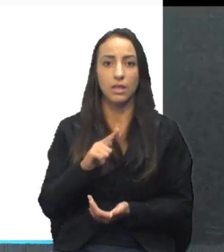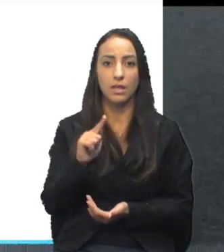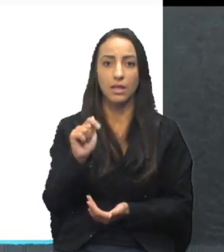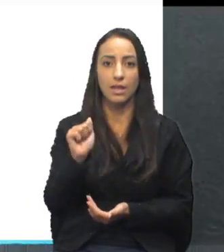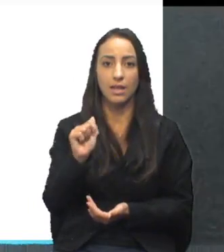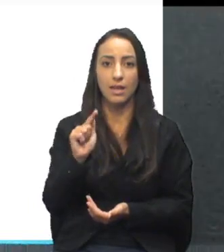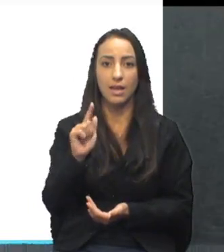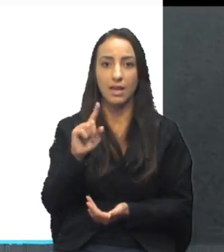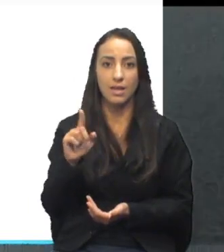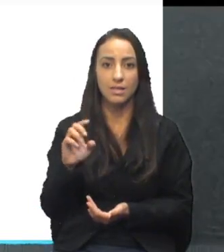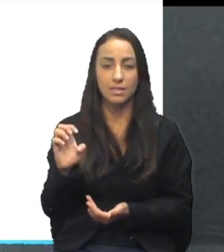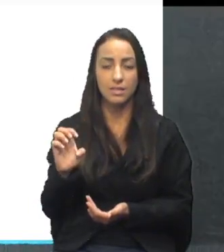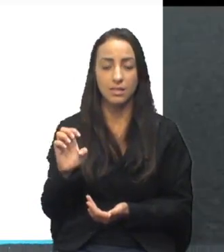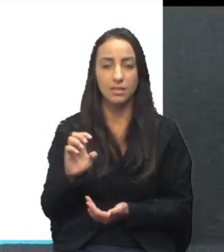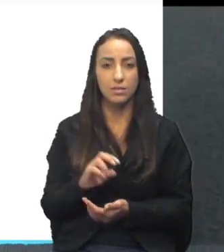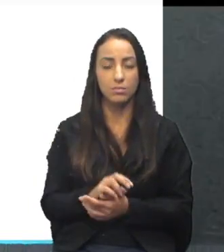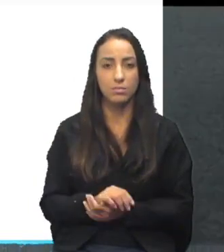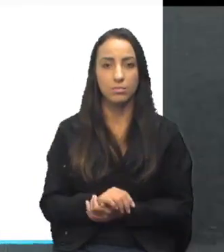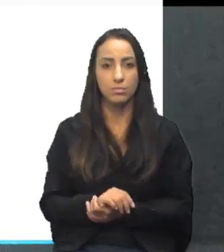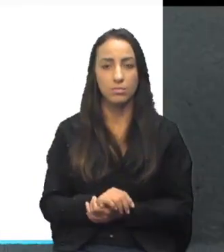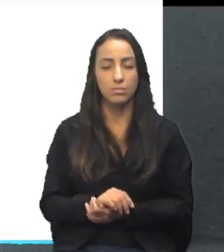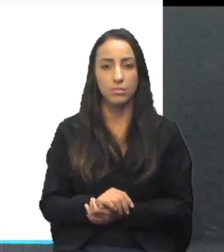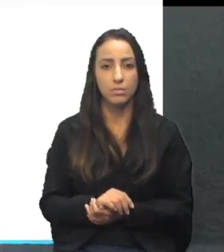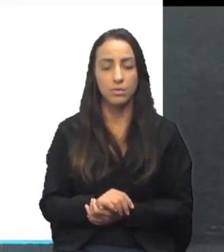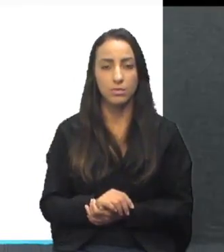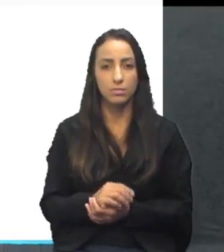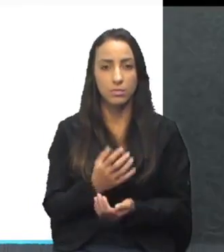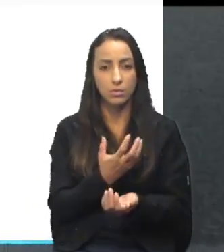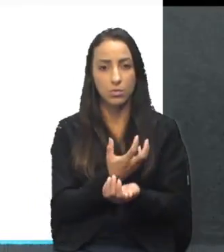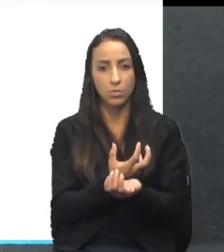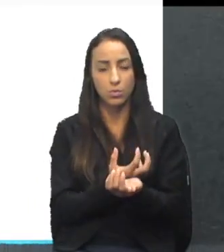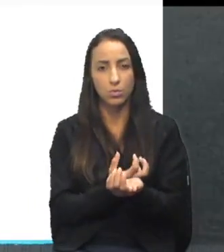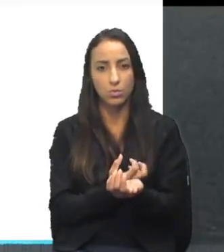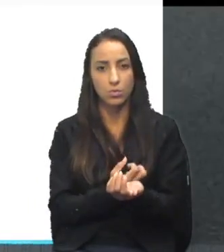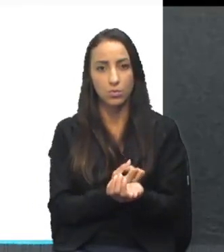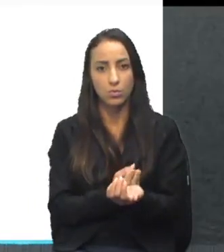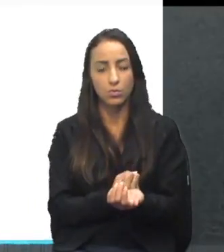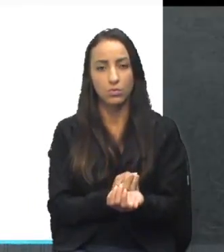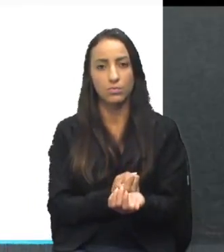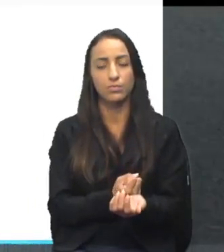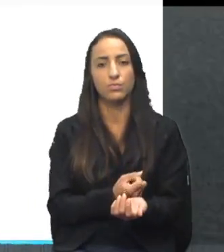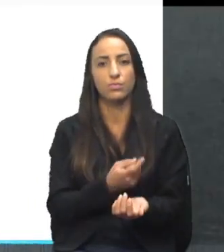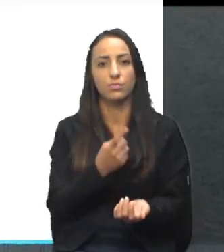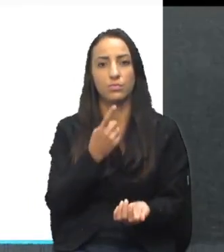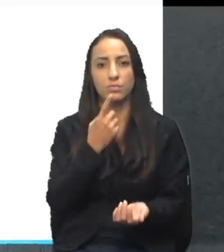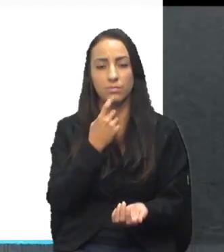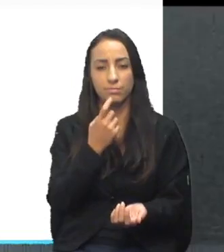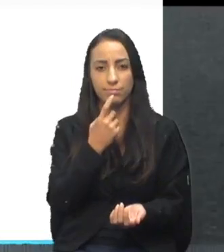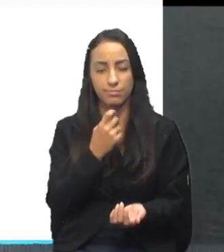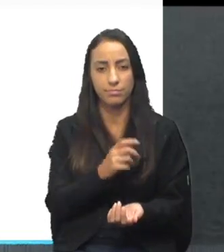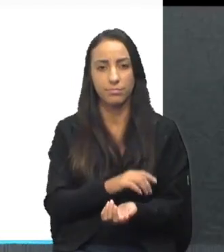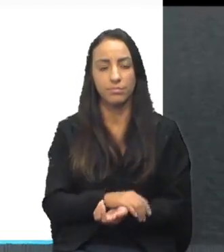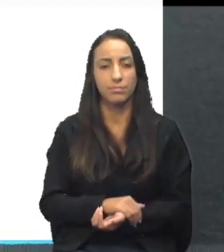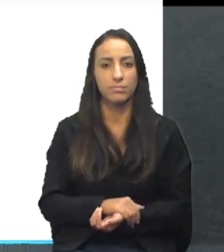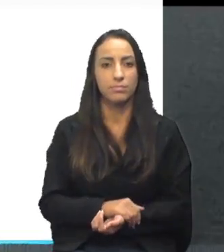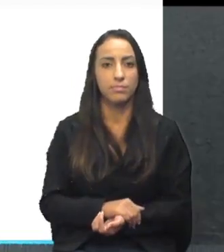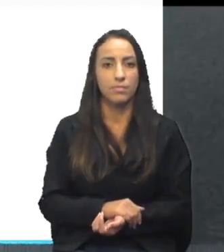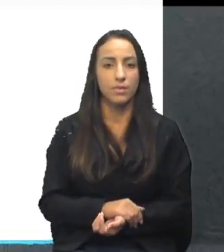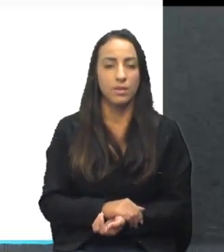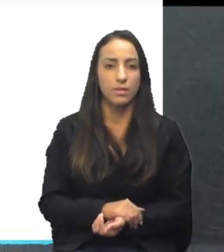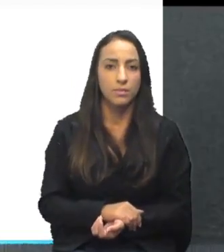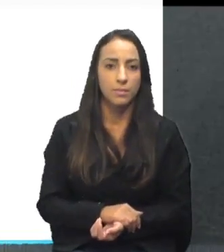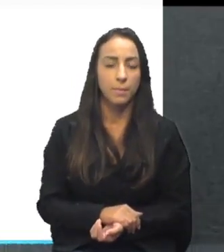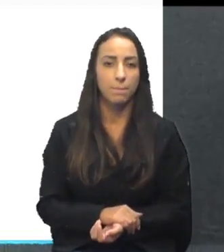gaze capaz de, ao realizar a bandagem, comprimir determinada área